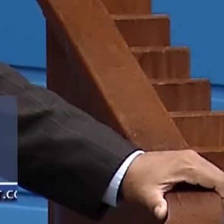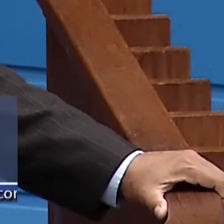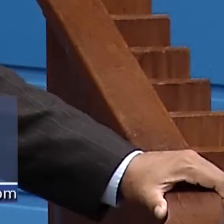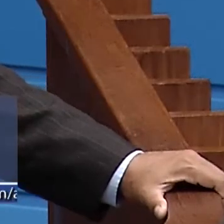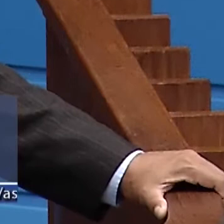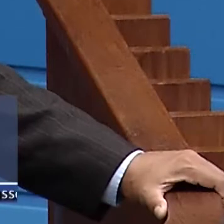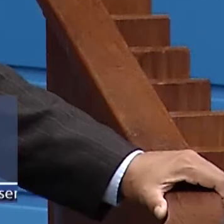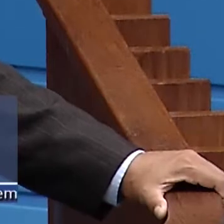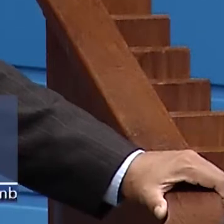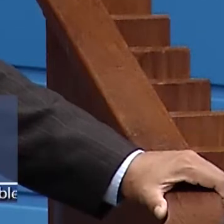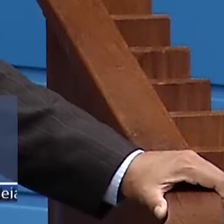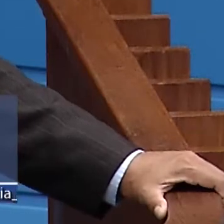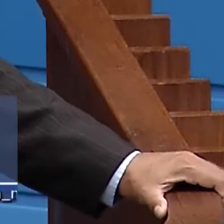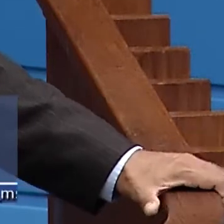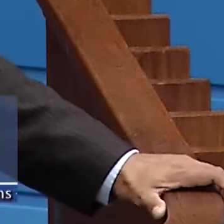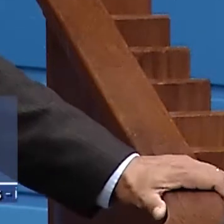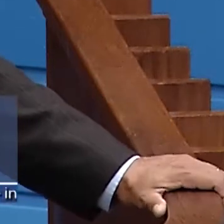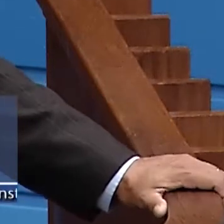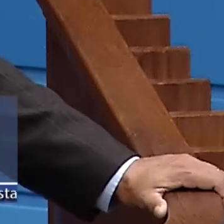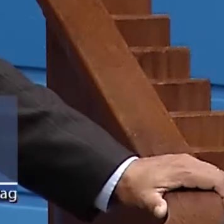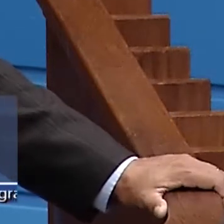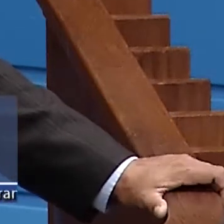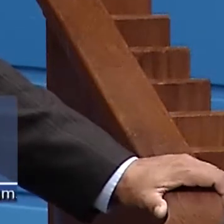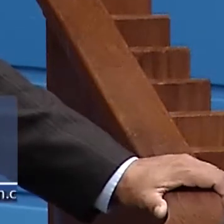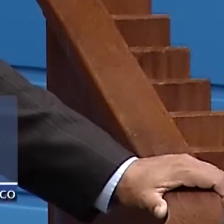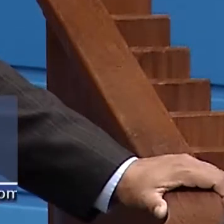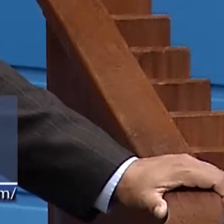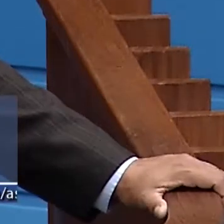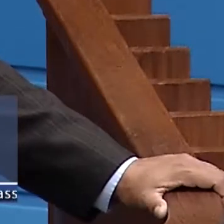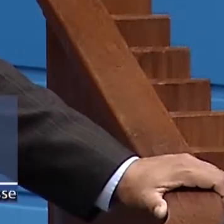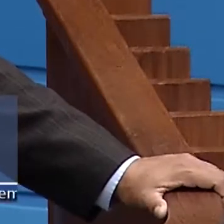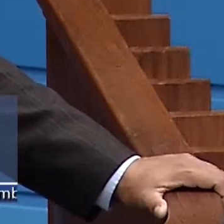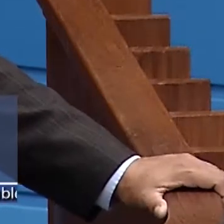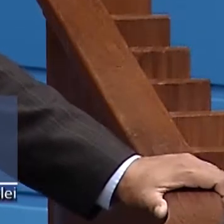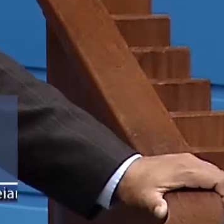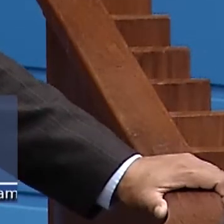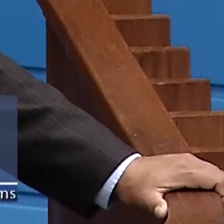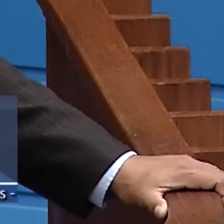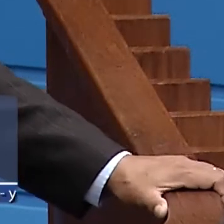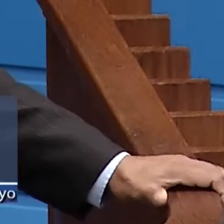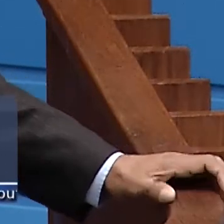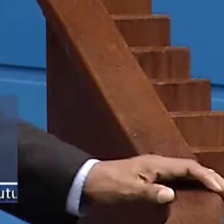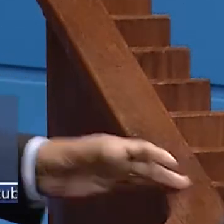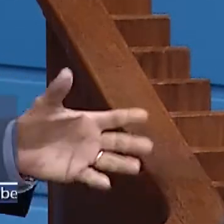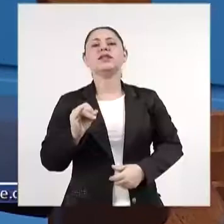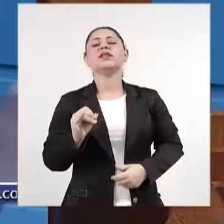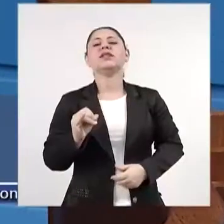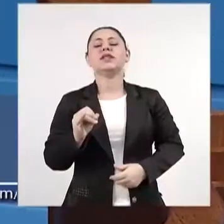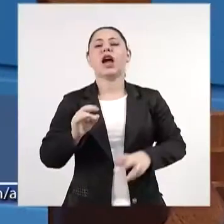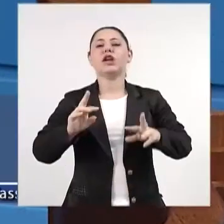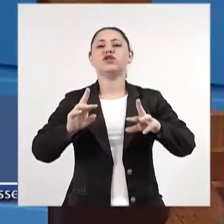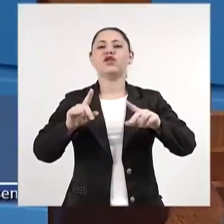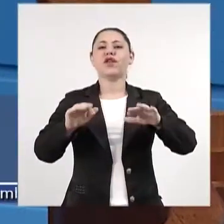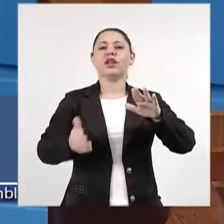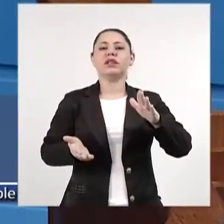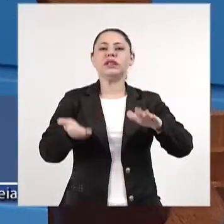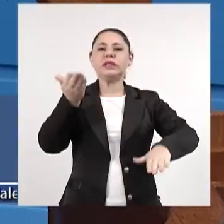Mas, se não baixarem o preço, deputado Gerson Claro, e se essa